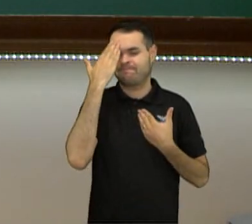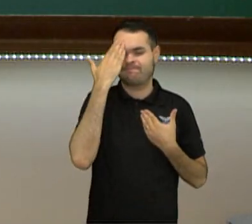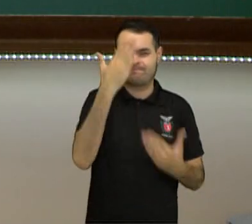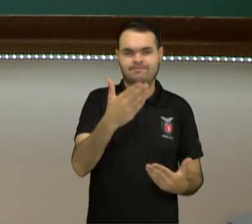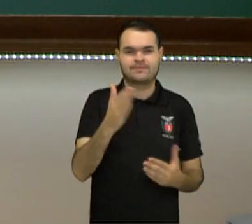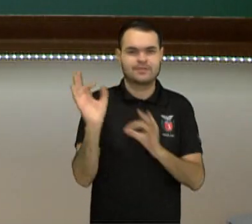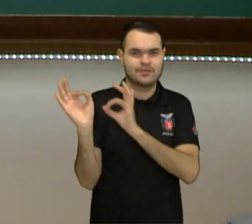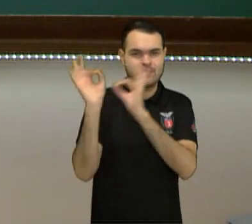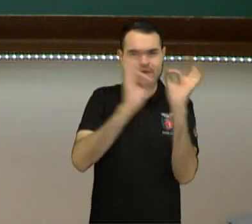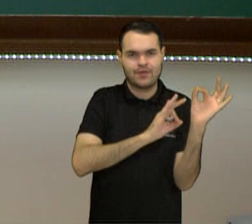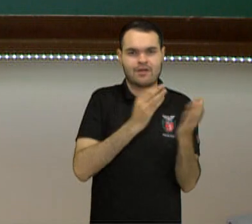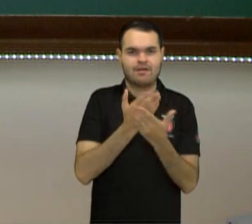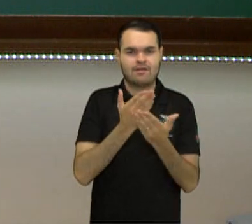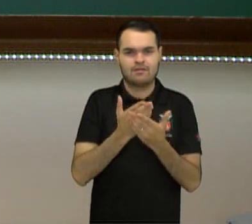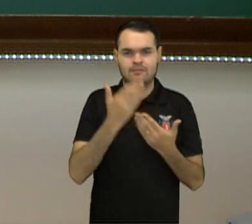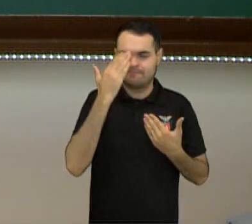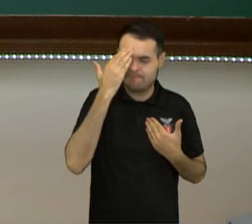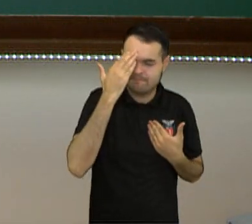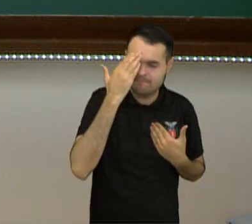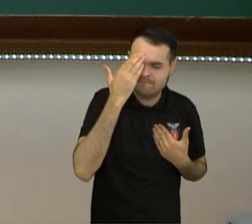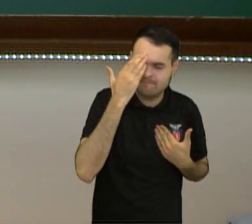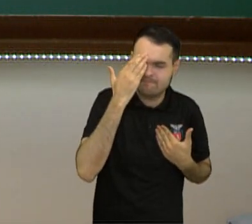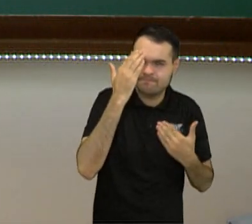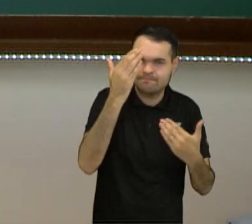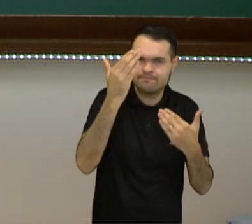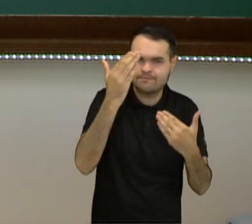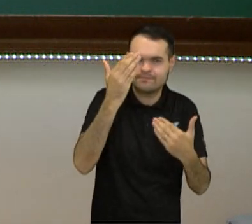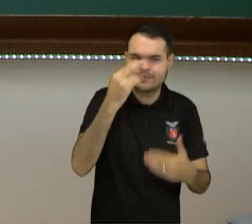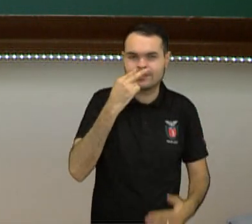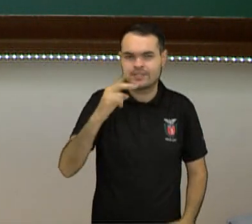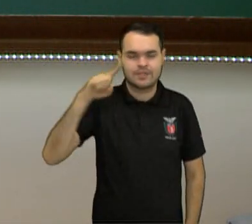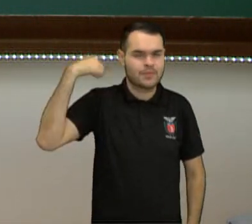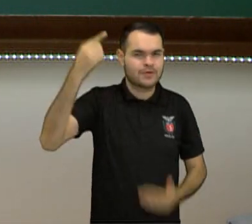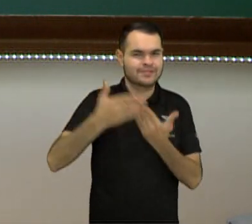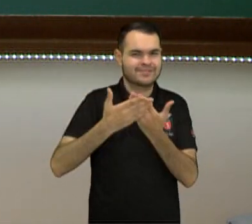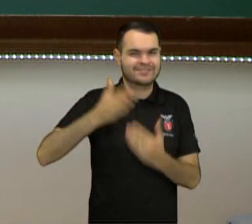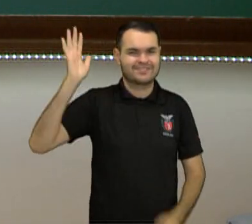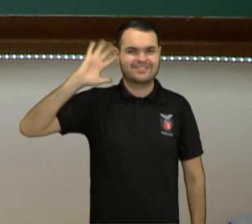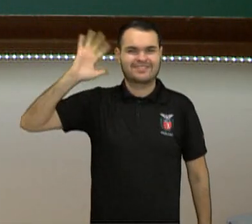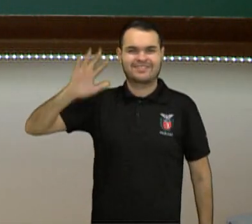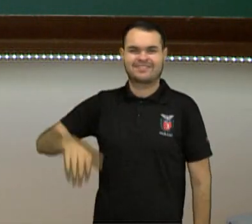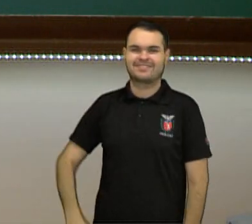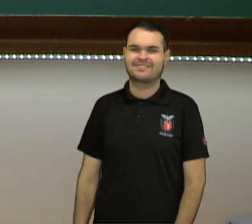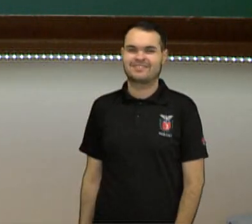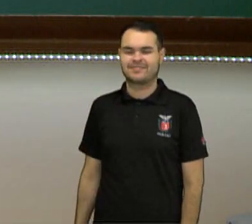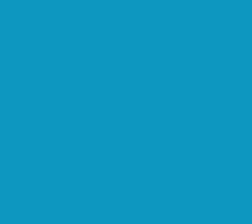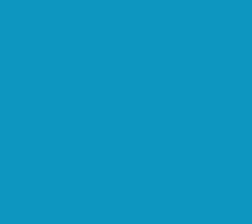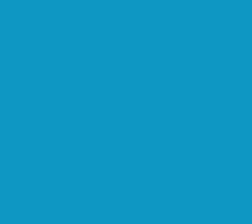terem acompanhado, ok? Thank you very much and see you next class. Bye bye.